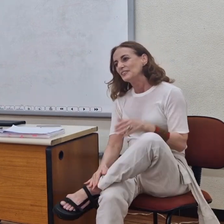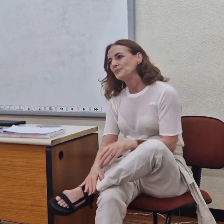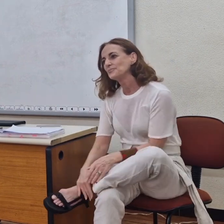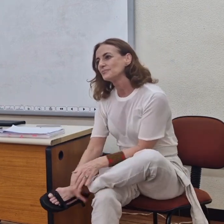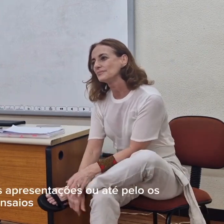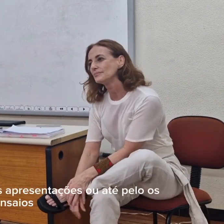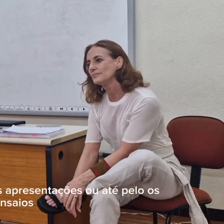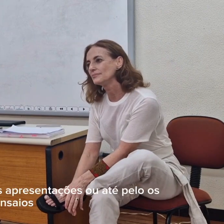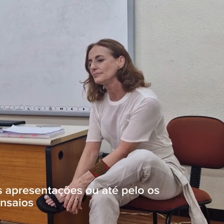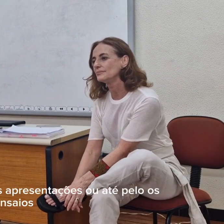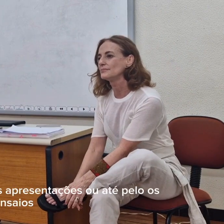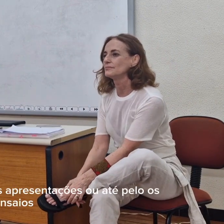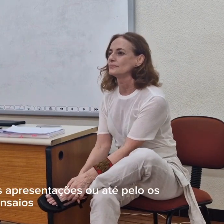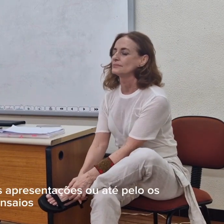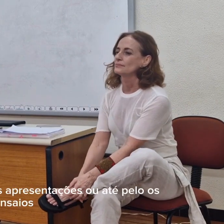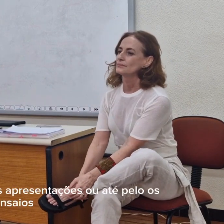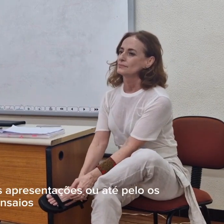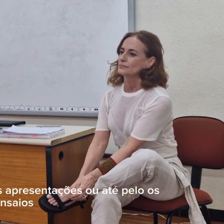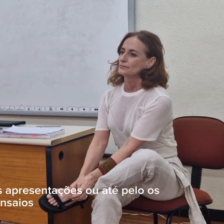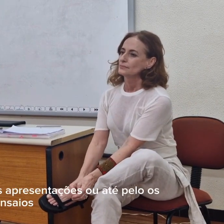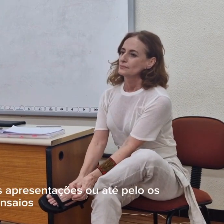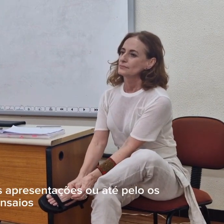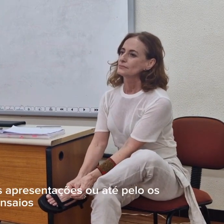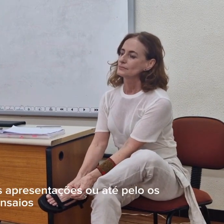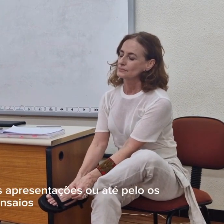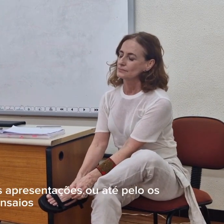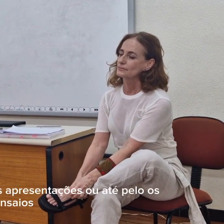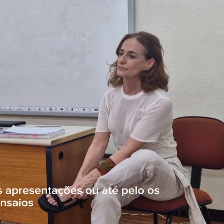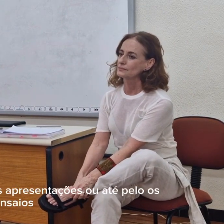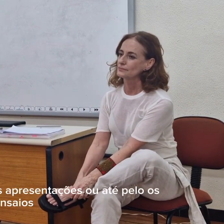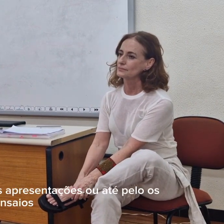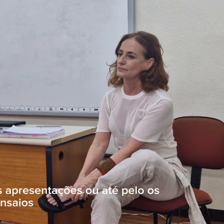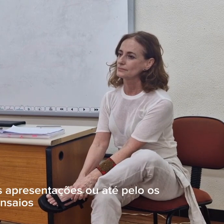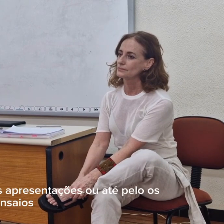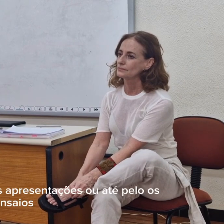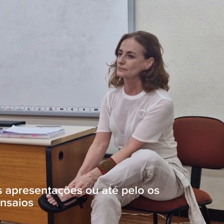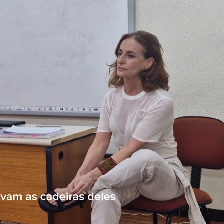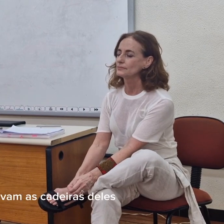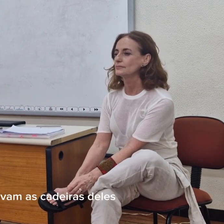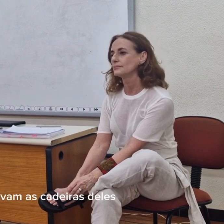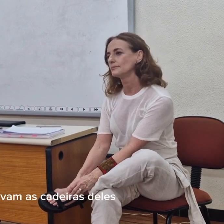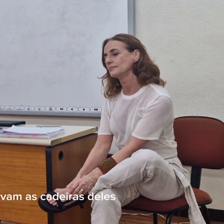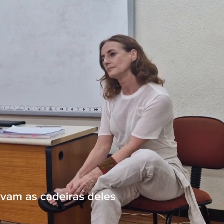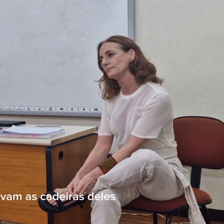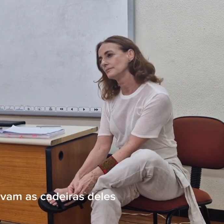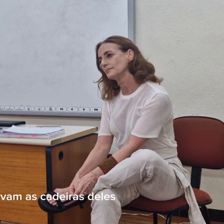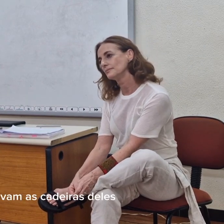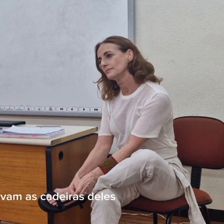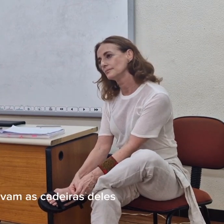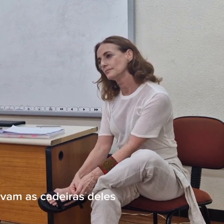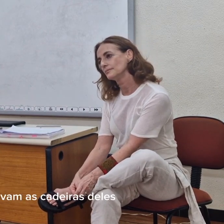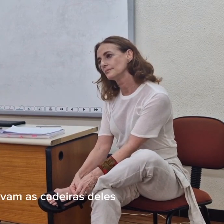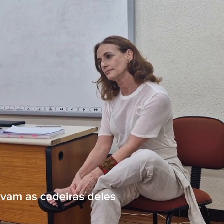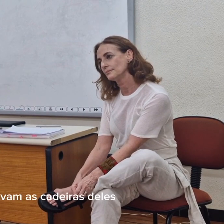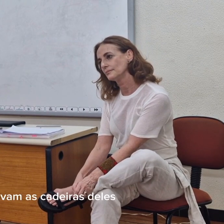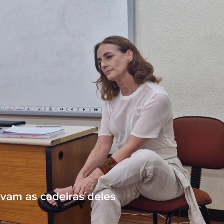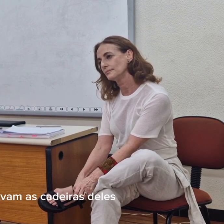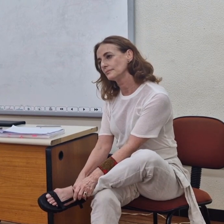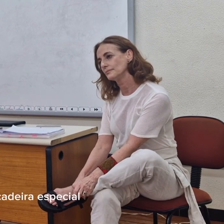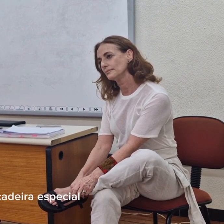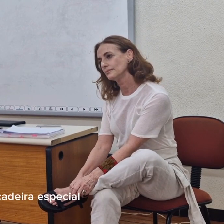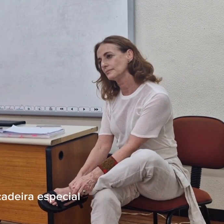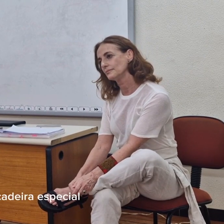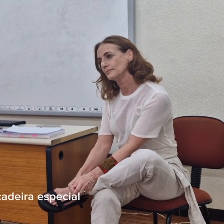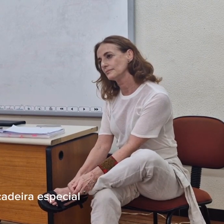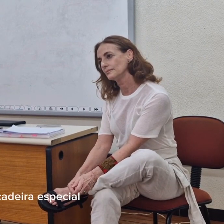É, uma pergunta, durante as apresentações, ou até pelos ensaios, quando eles usavam as cadeiras